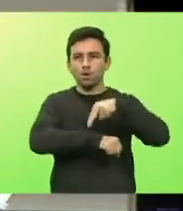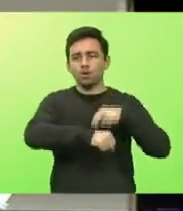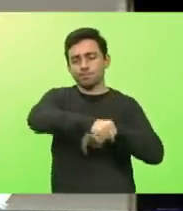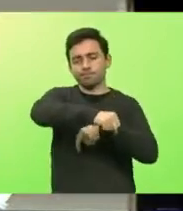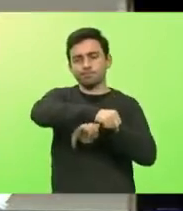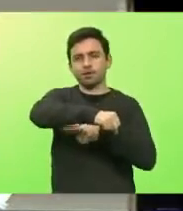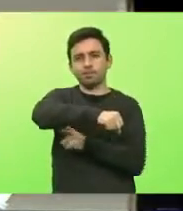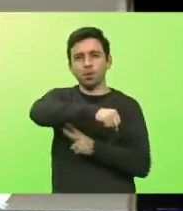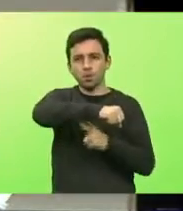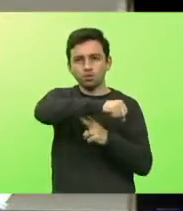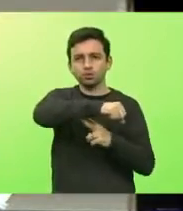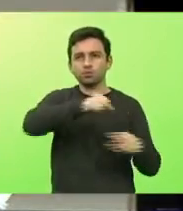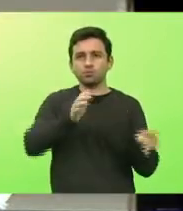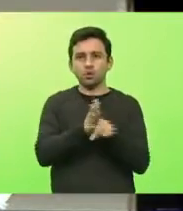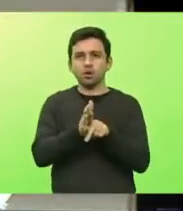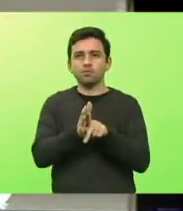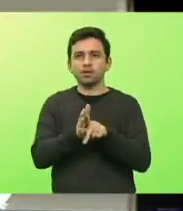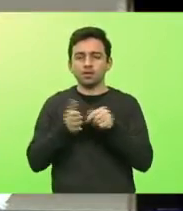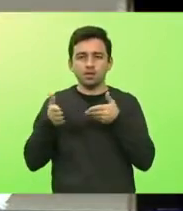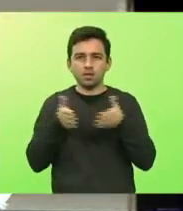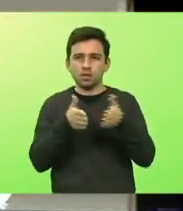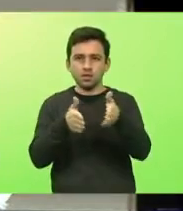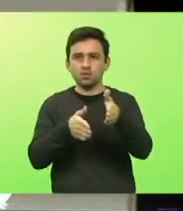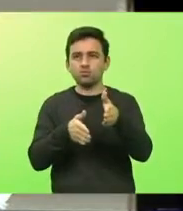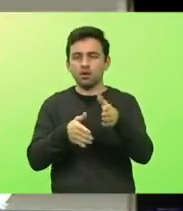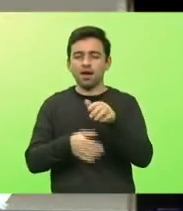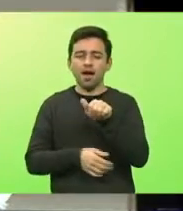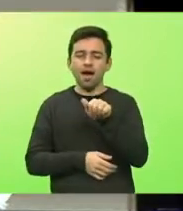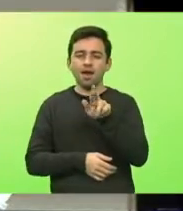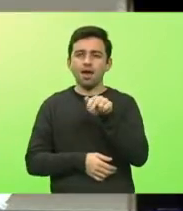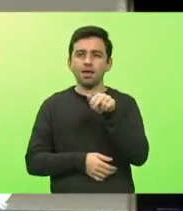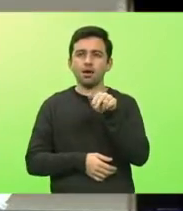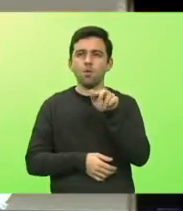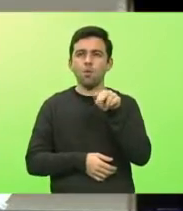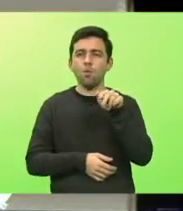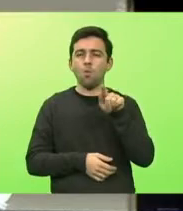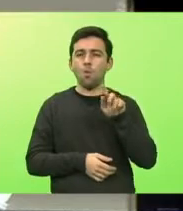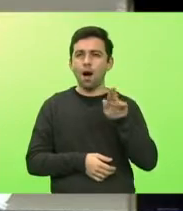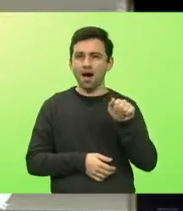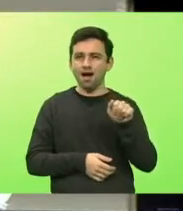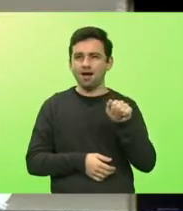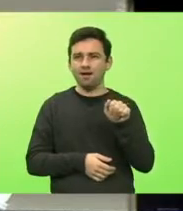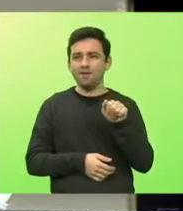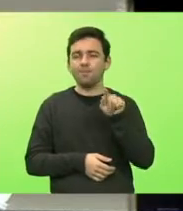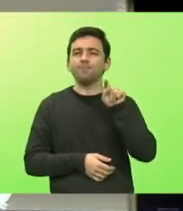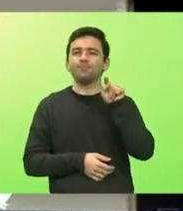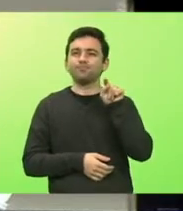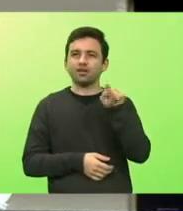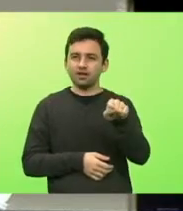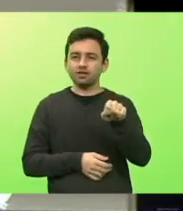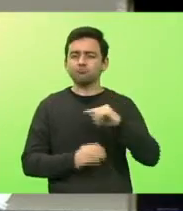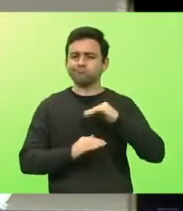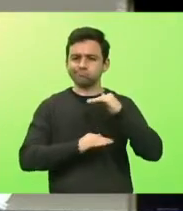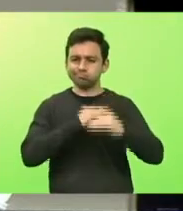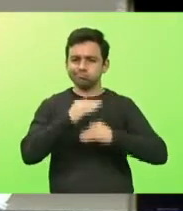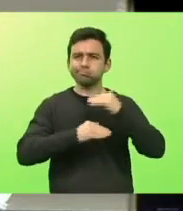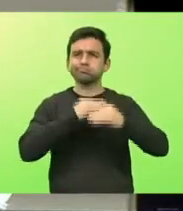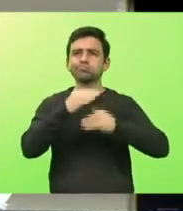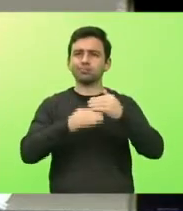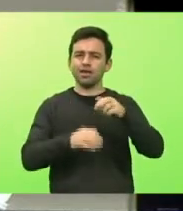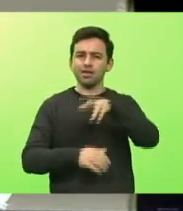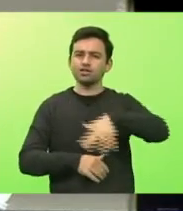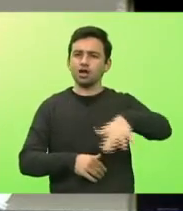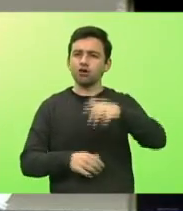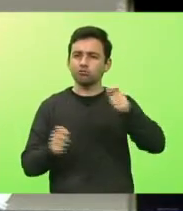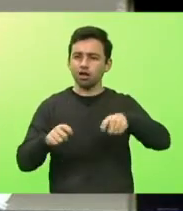era demandada por muitos e muitos anos para o desenvolvimento e o crescimento daquela região, com